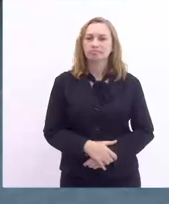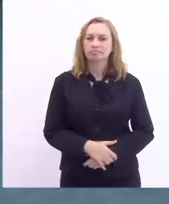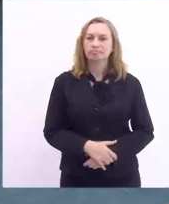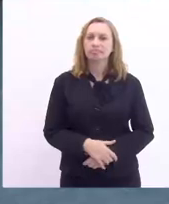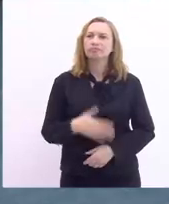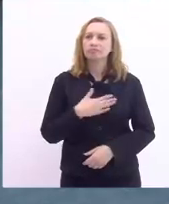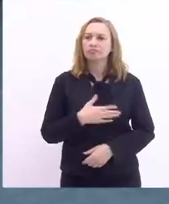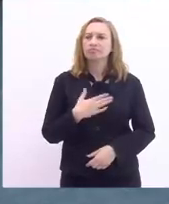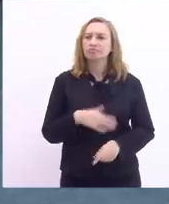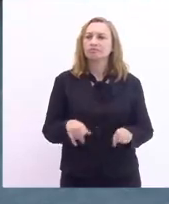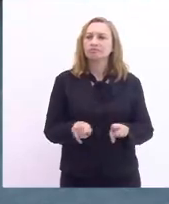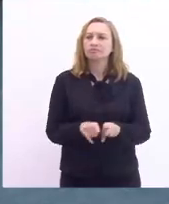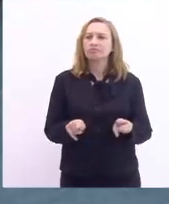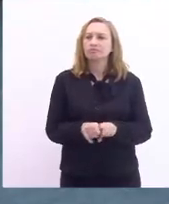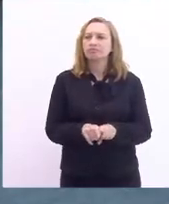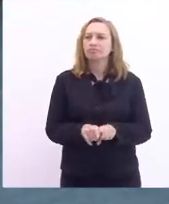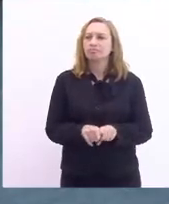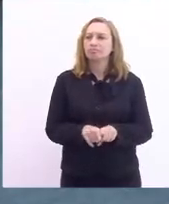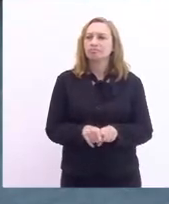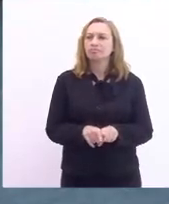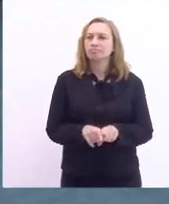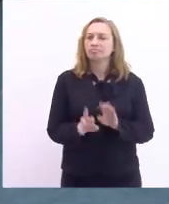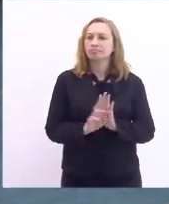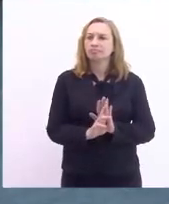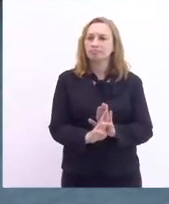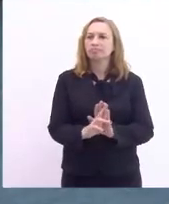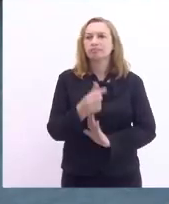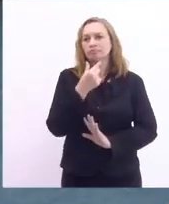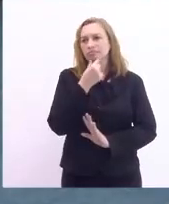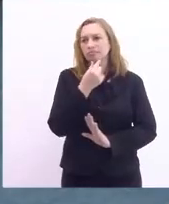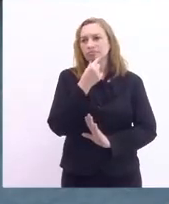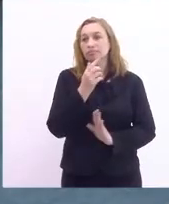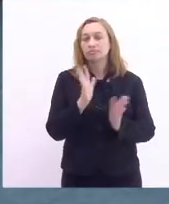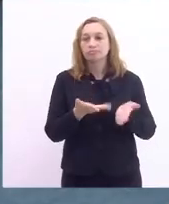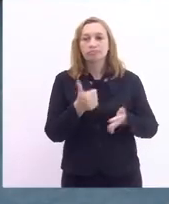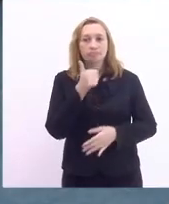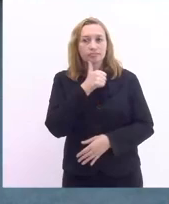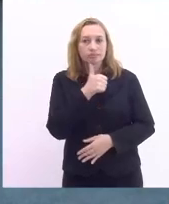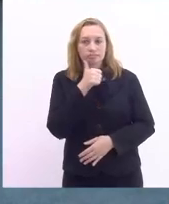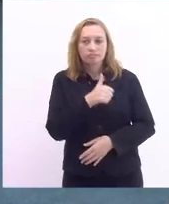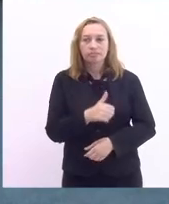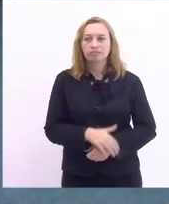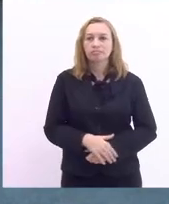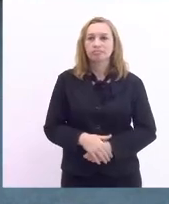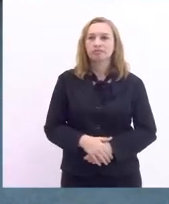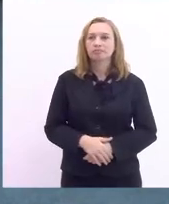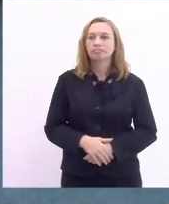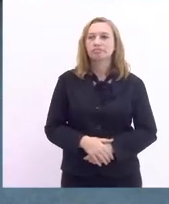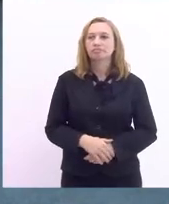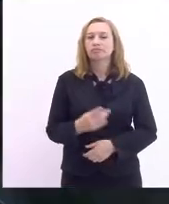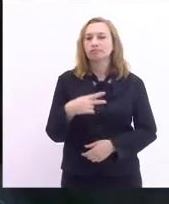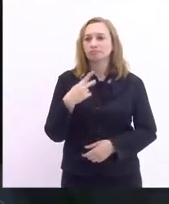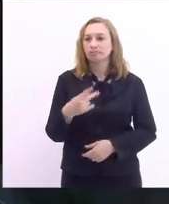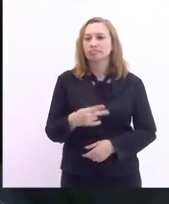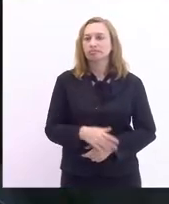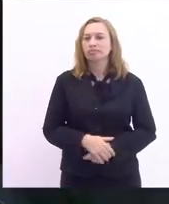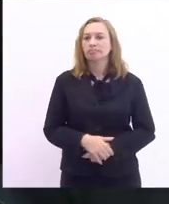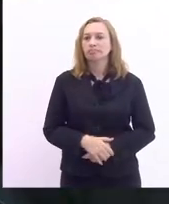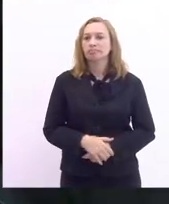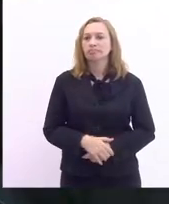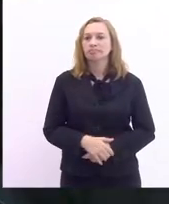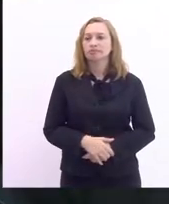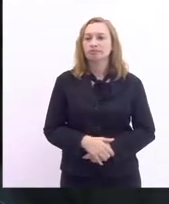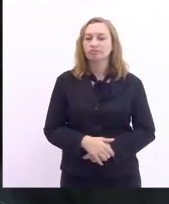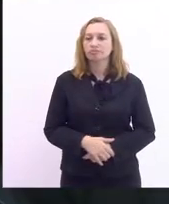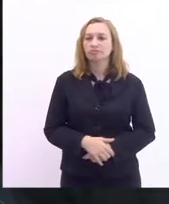Oi eu gostaria também o jacaré está representando os meninos agora eu vou representar as meninas eu gostaria também de dizer que